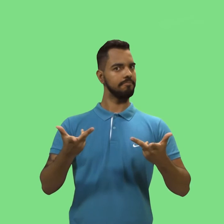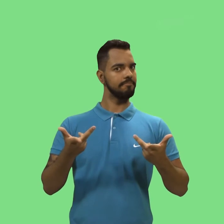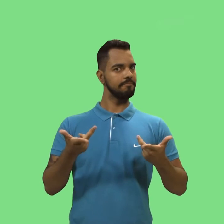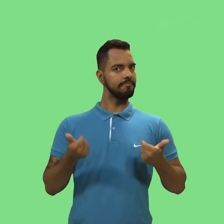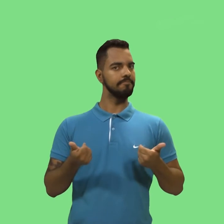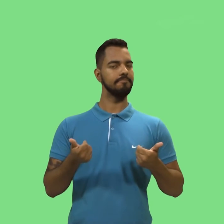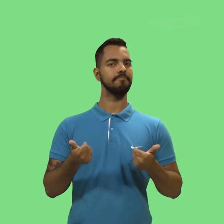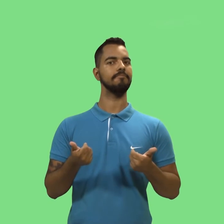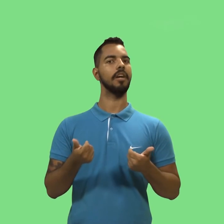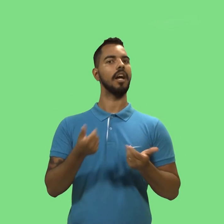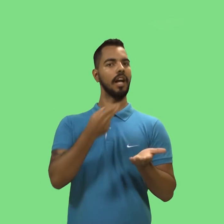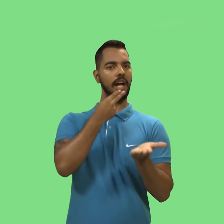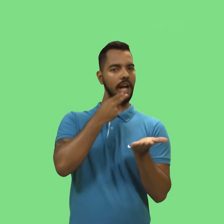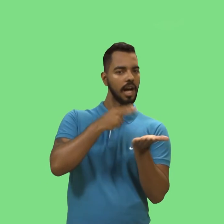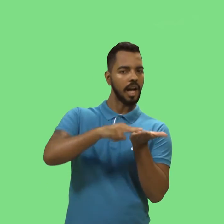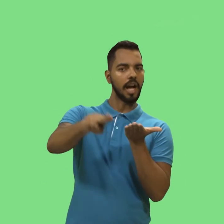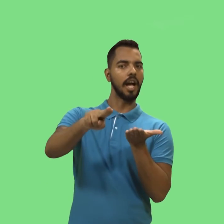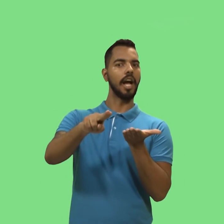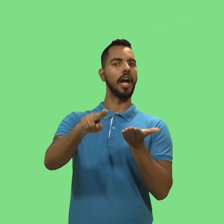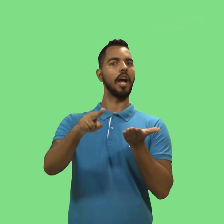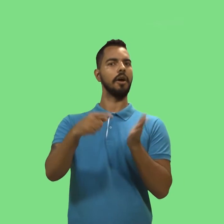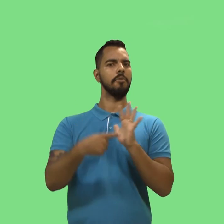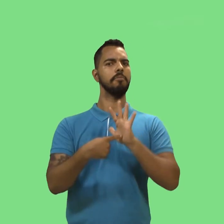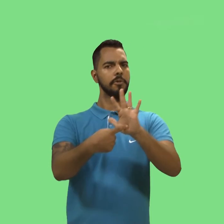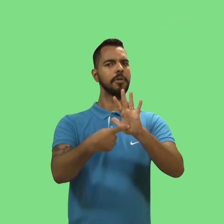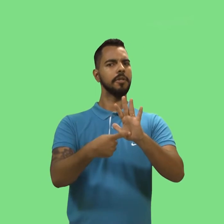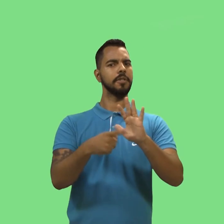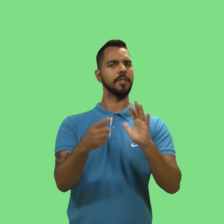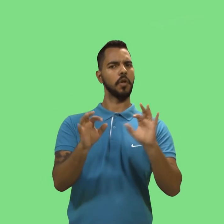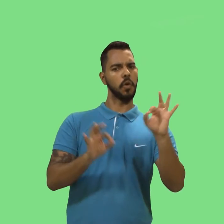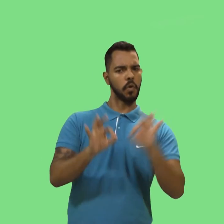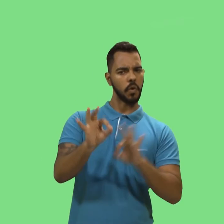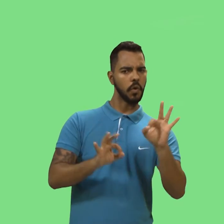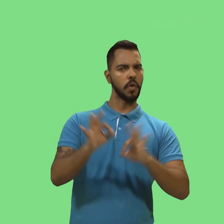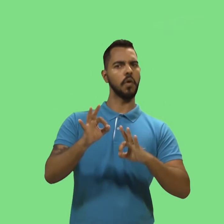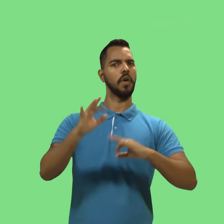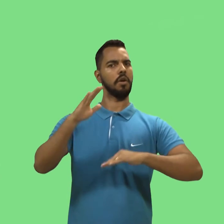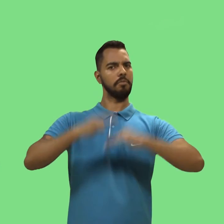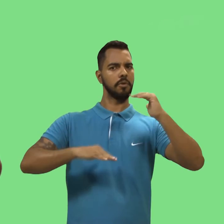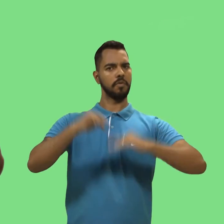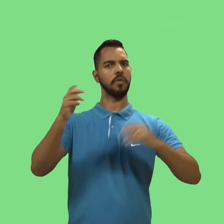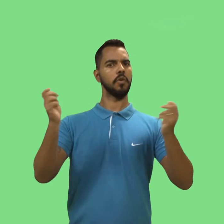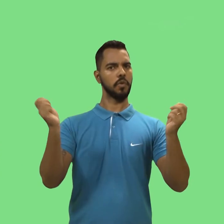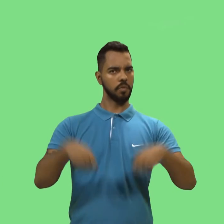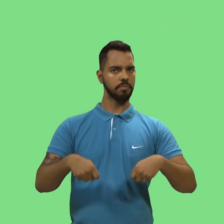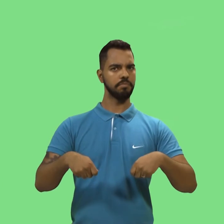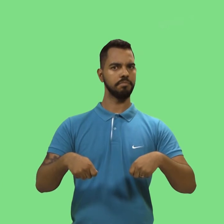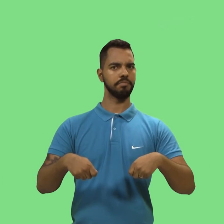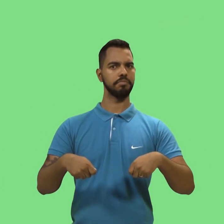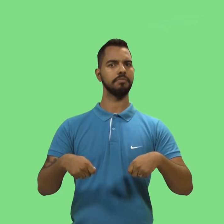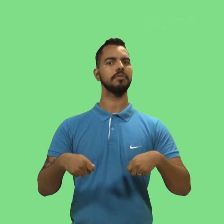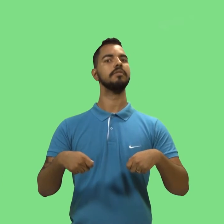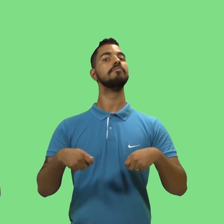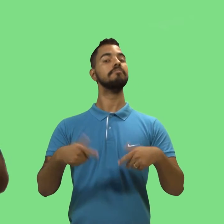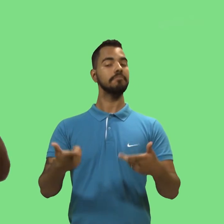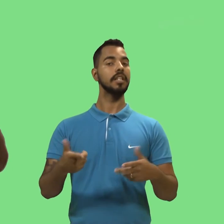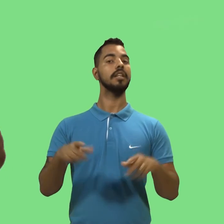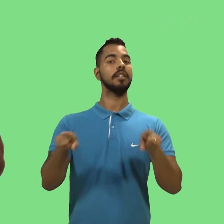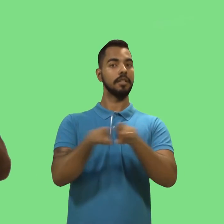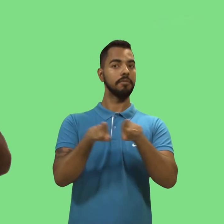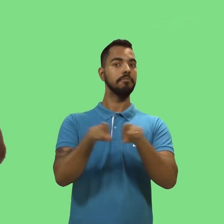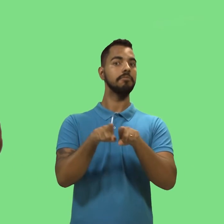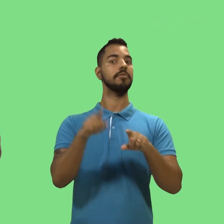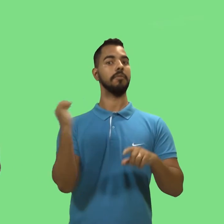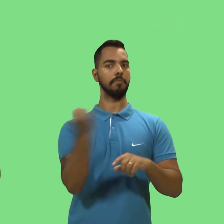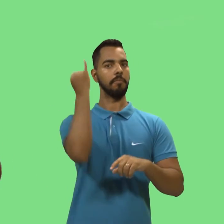ordem, organização e competência. Como em qualquer comunicação, a clareza é uma qualidade imprescindível, pois não